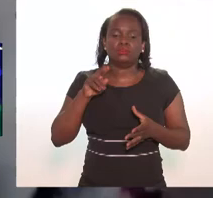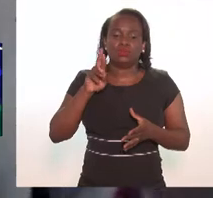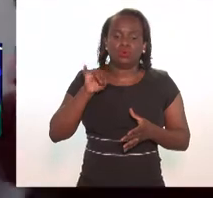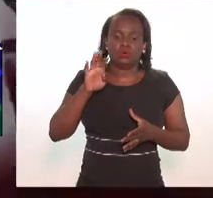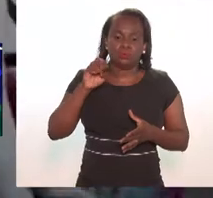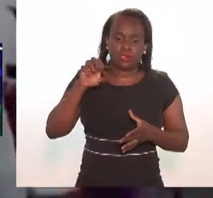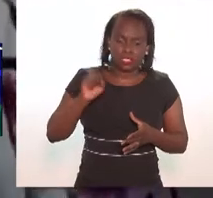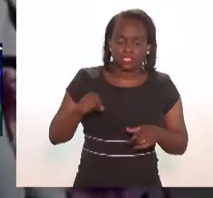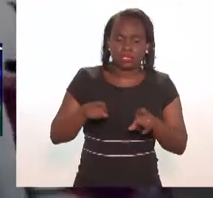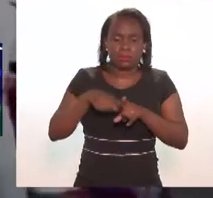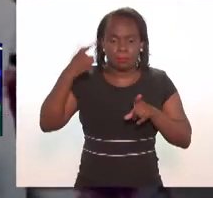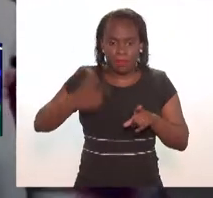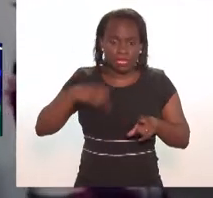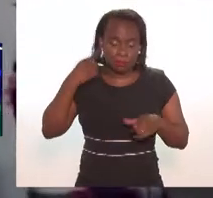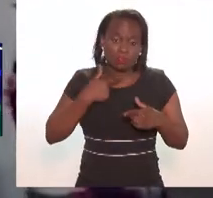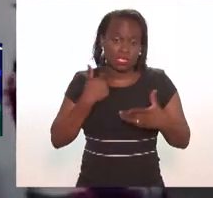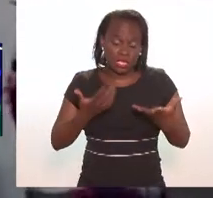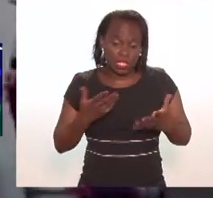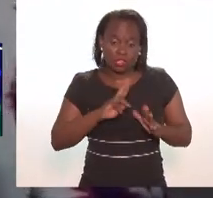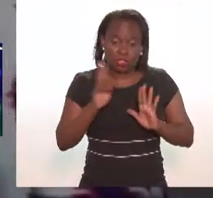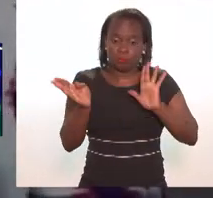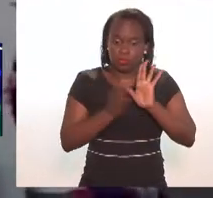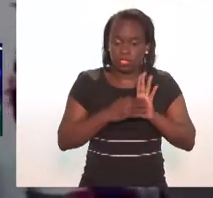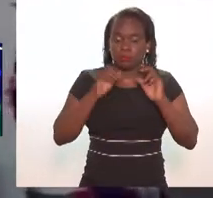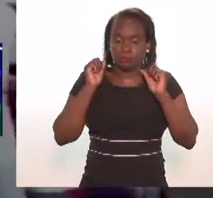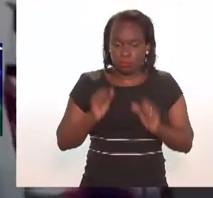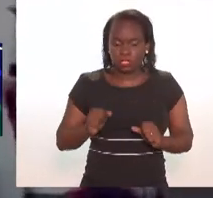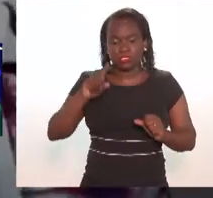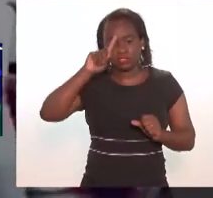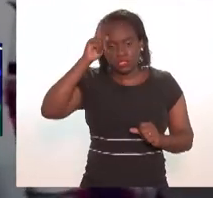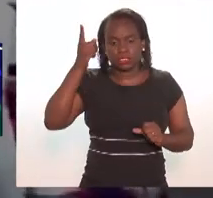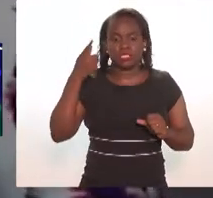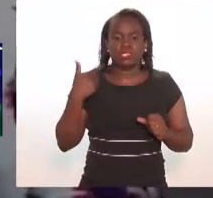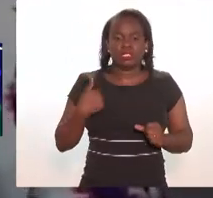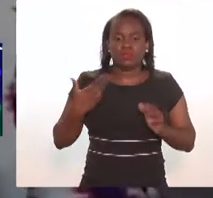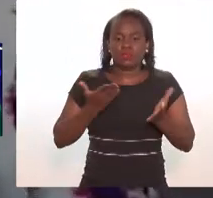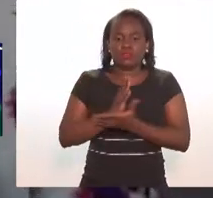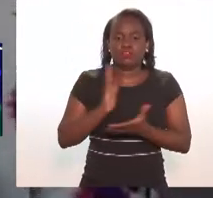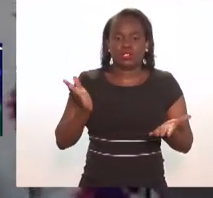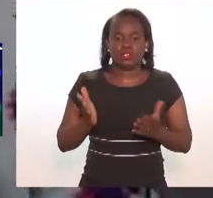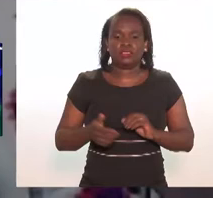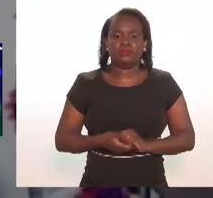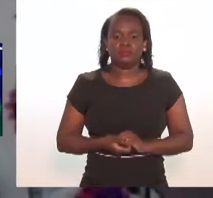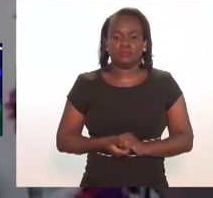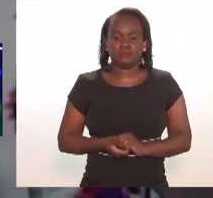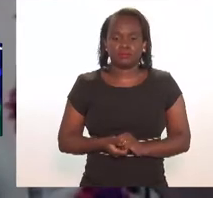outros deputados que querem também ser coautor dessa iniciativa que hoje nós aprovamos aqui no plenário.